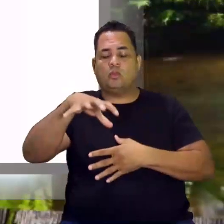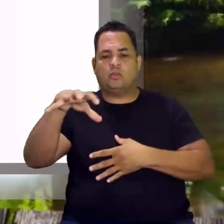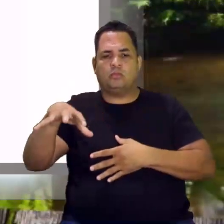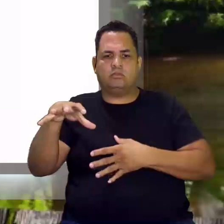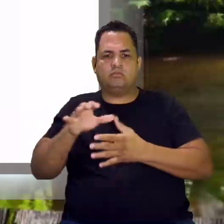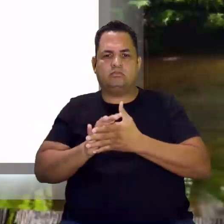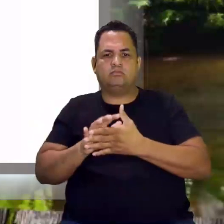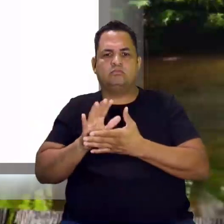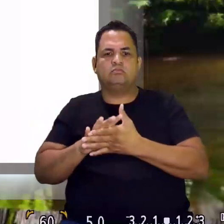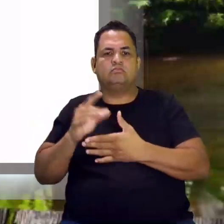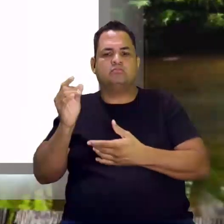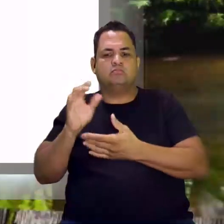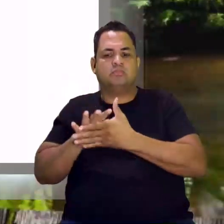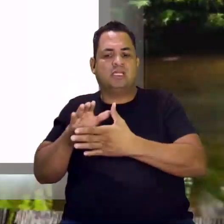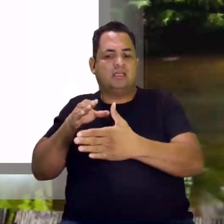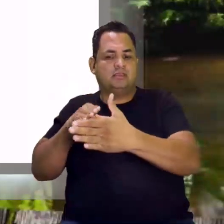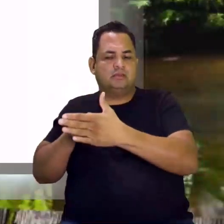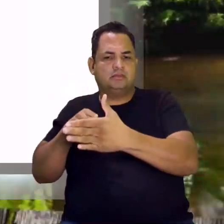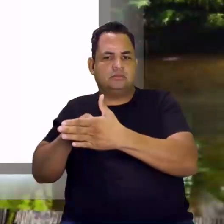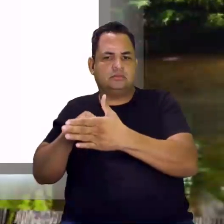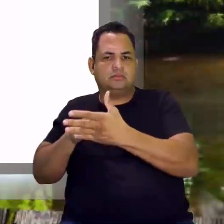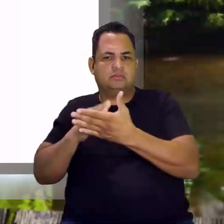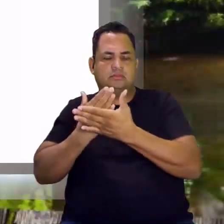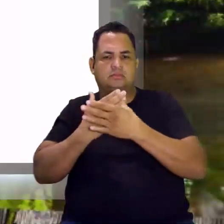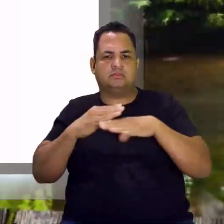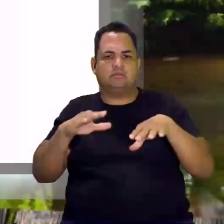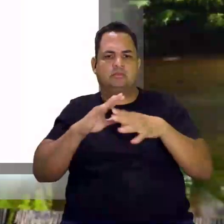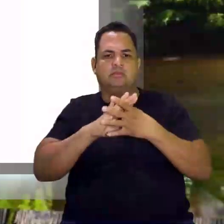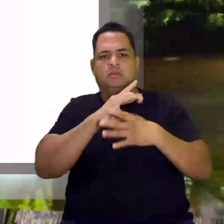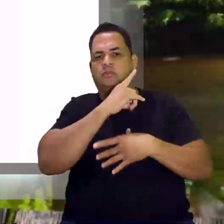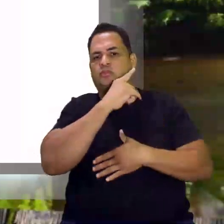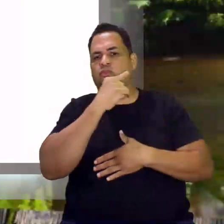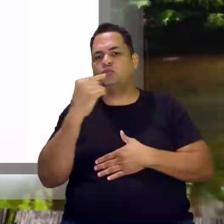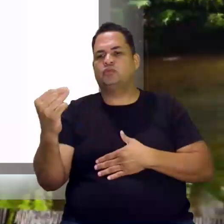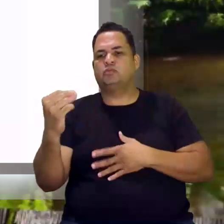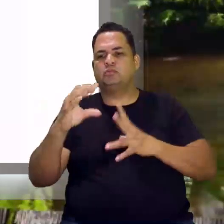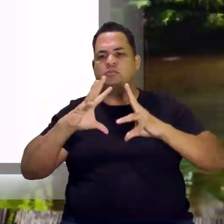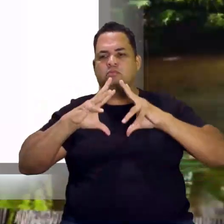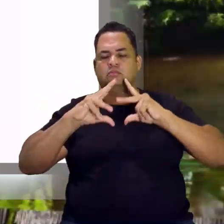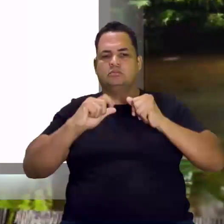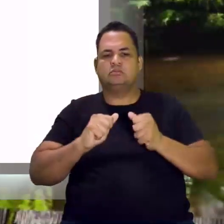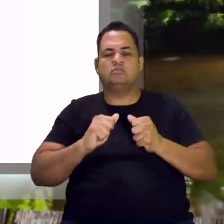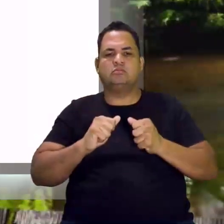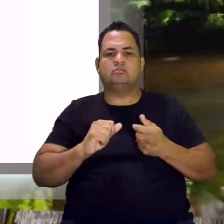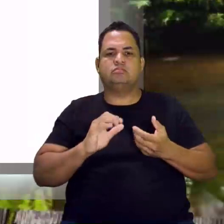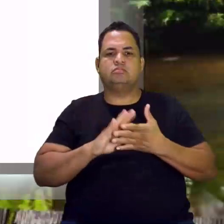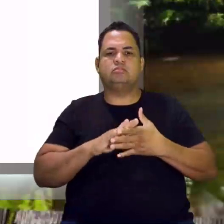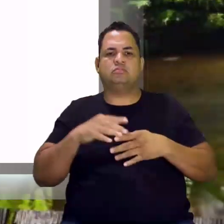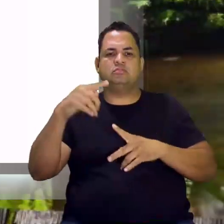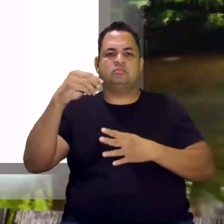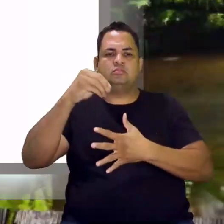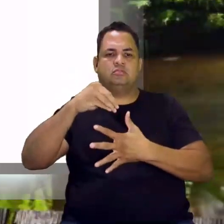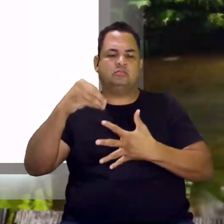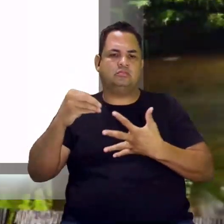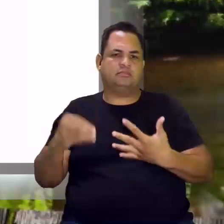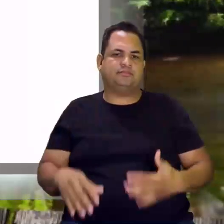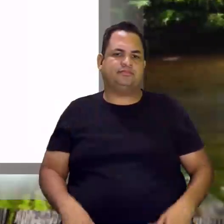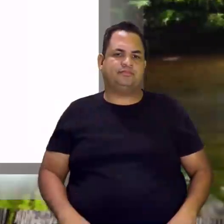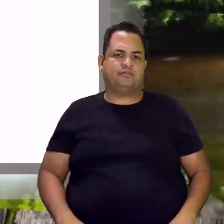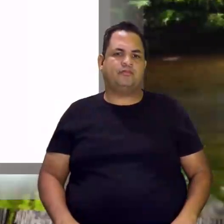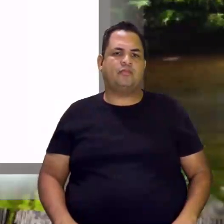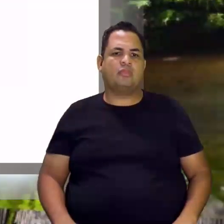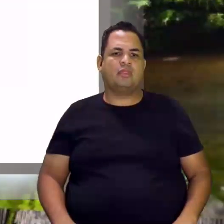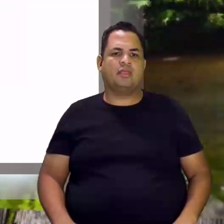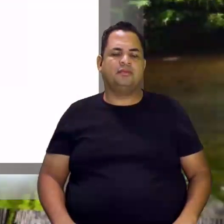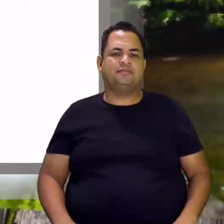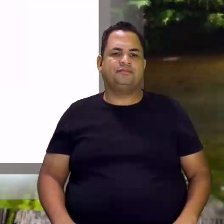para impedir a extinção total, ou seja, o desaparecimento completo, não sobrar nenhum. Aí a gente diz